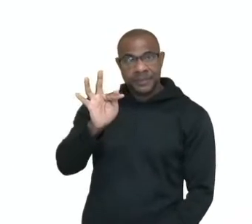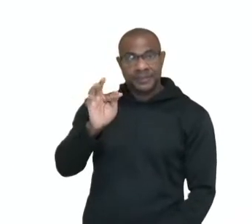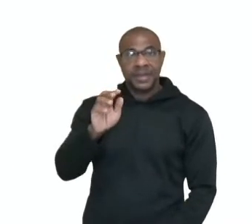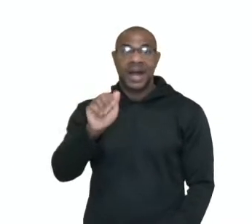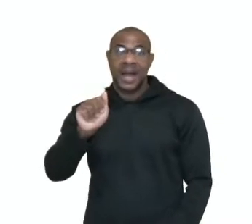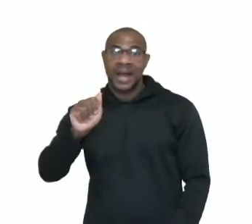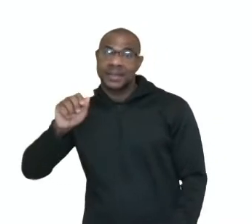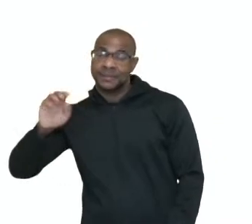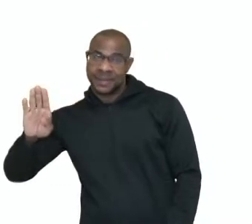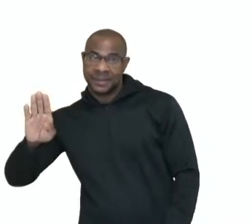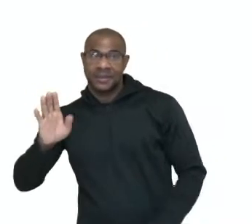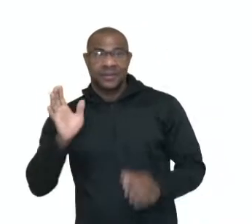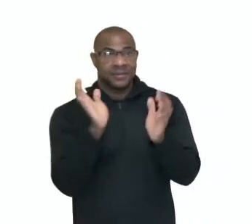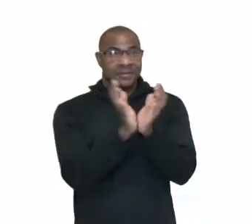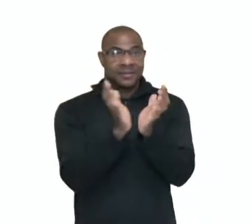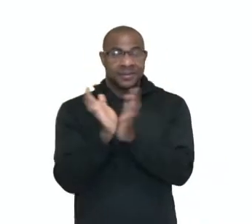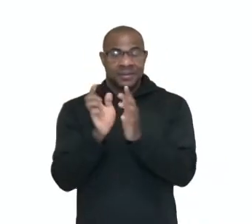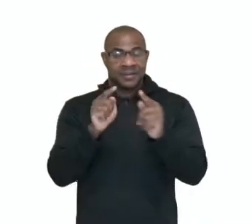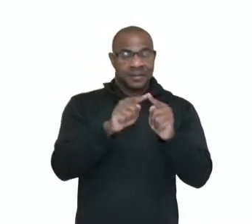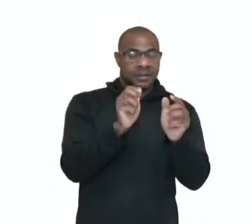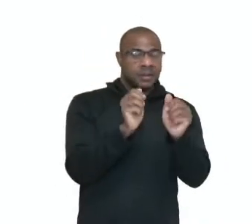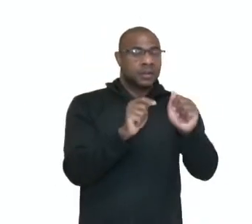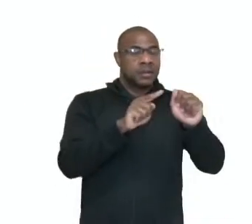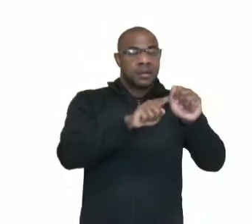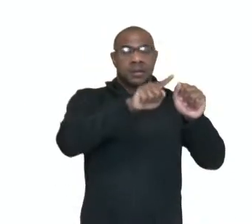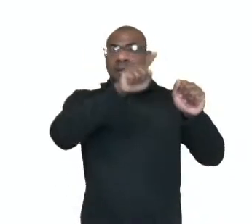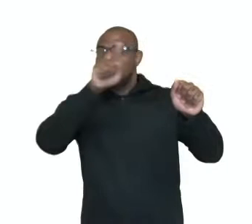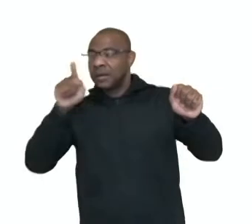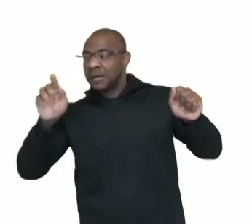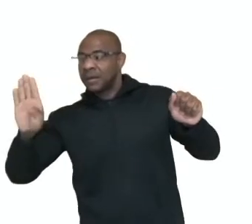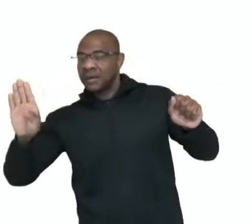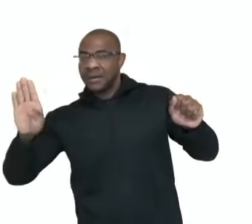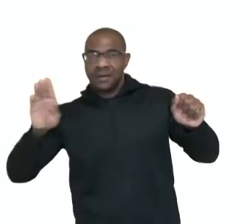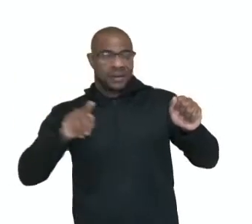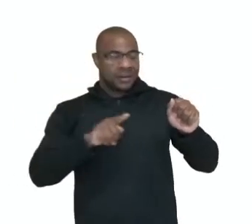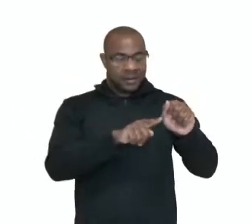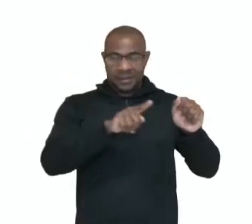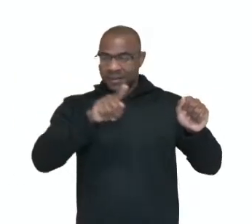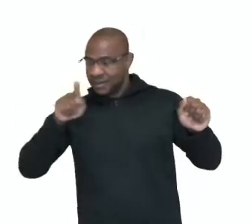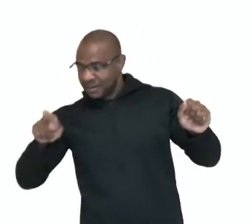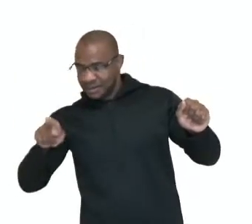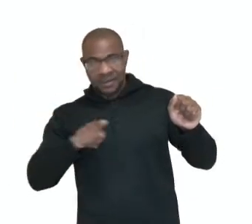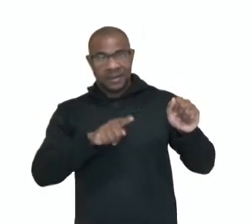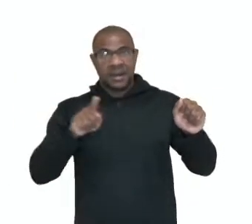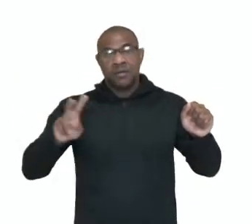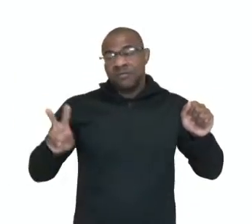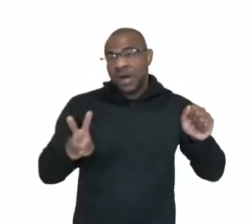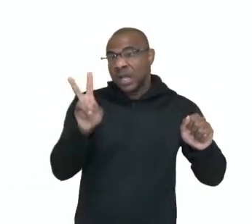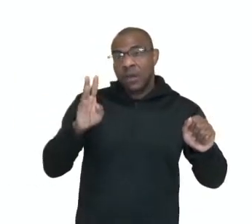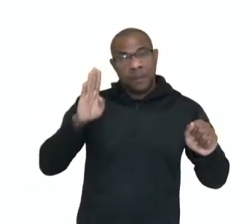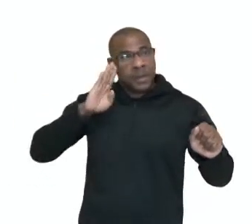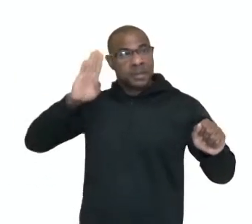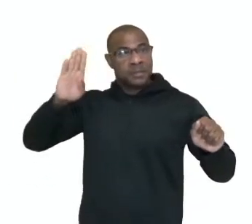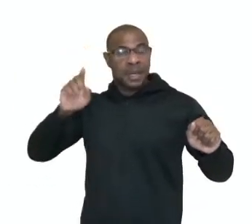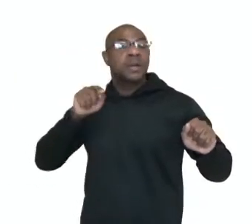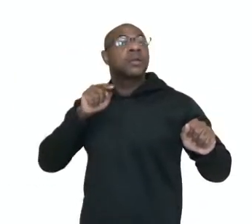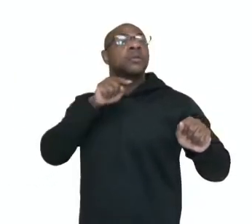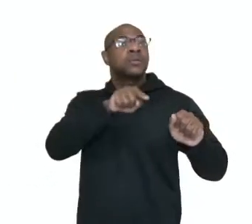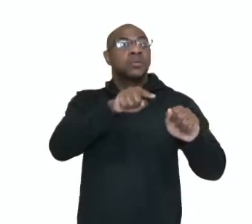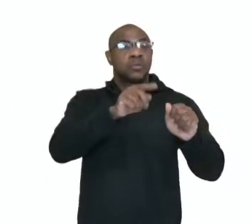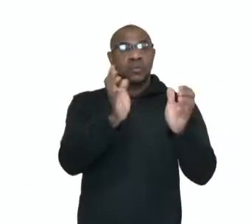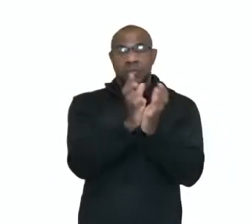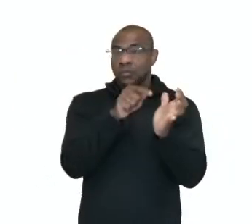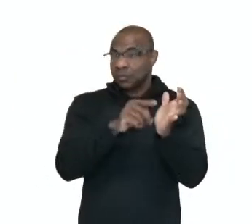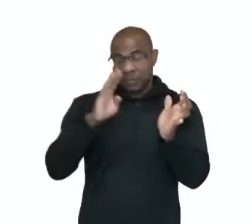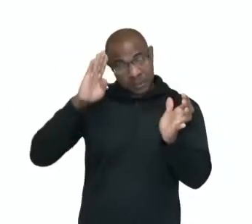B, tá? Flechinha saindo do A chegando em B. E isso quer dizer que o domínio, os valores principais, estão no conjunto